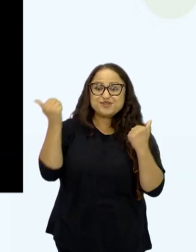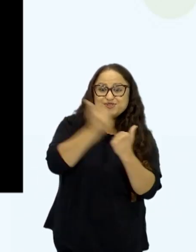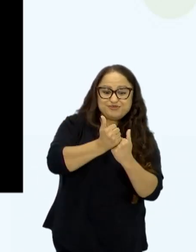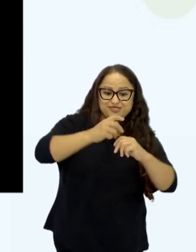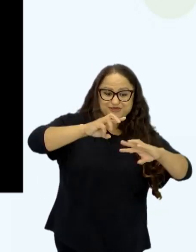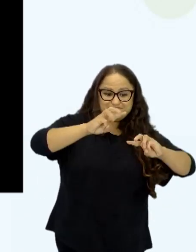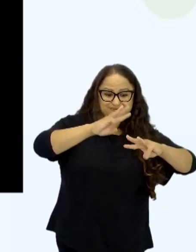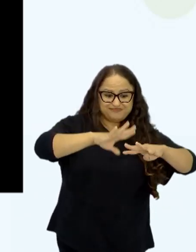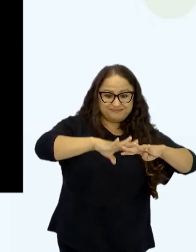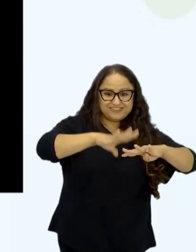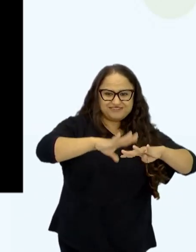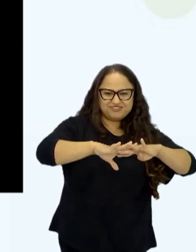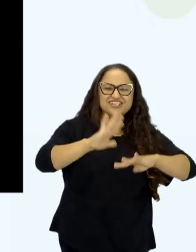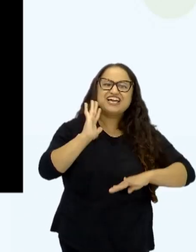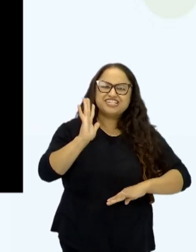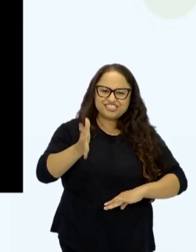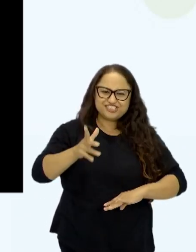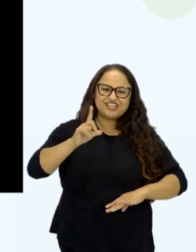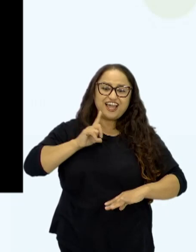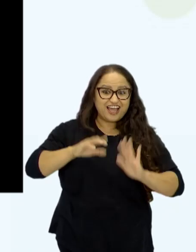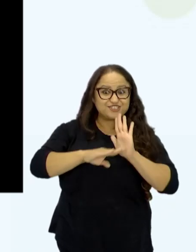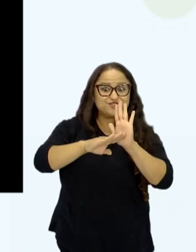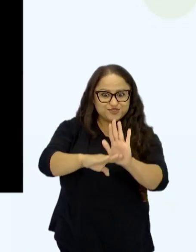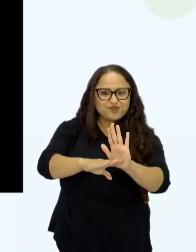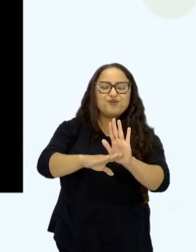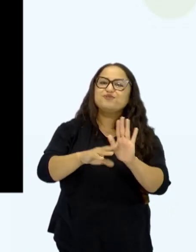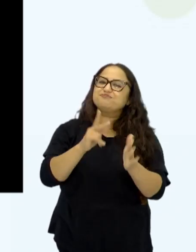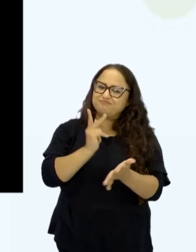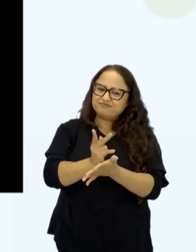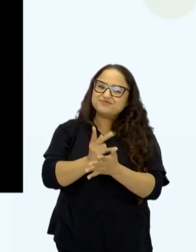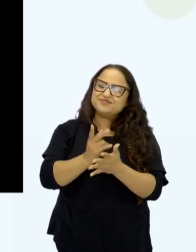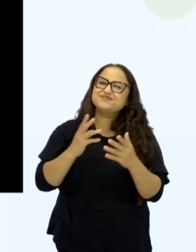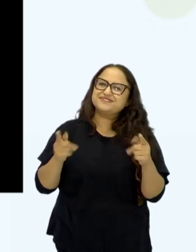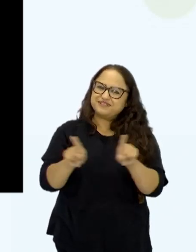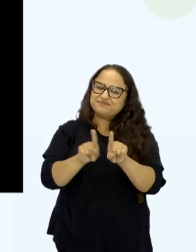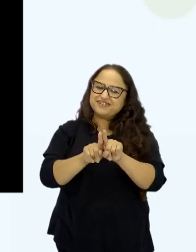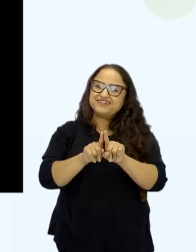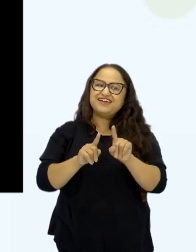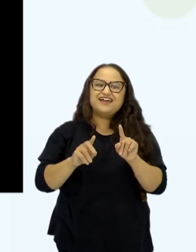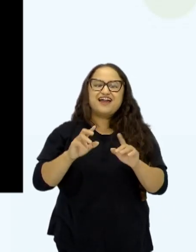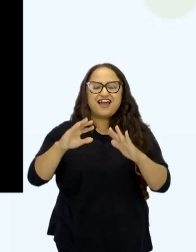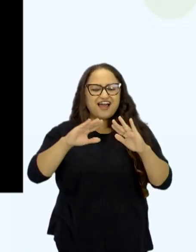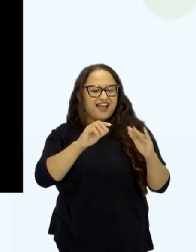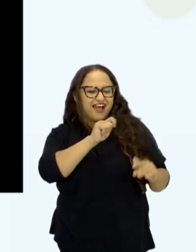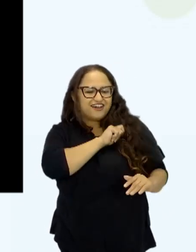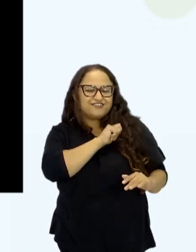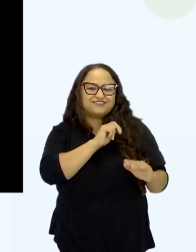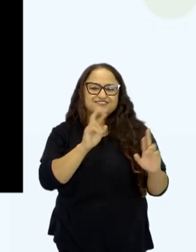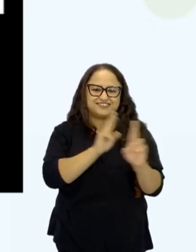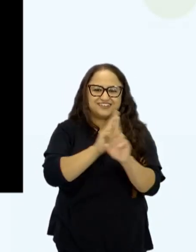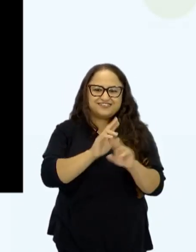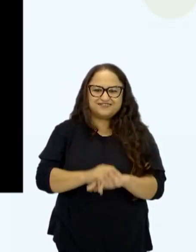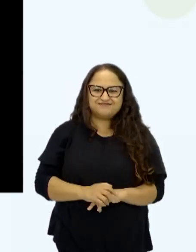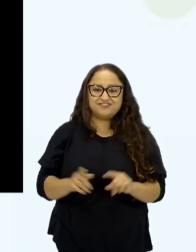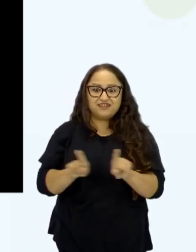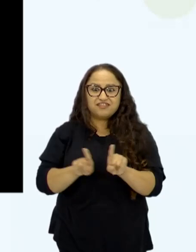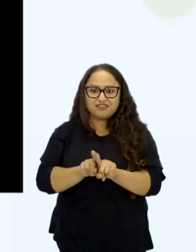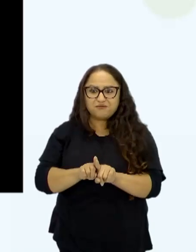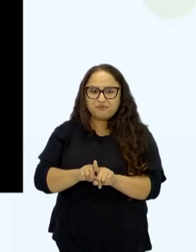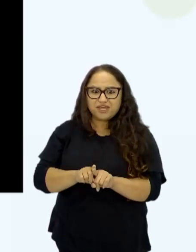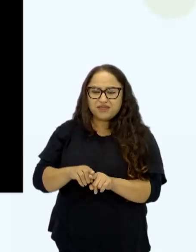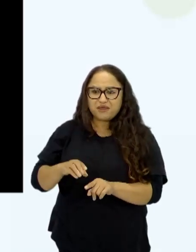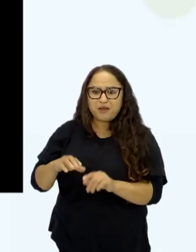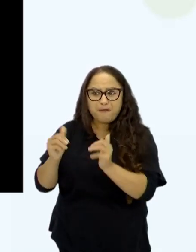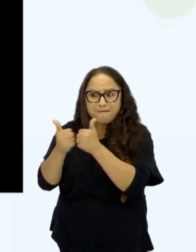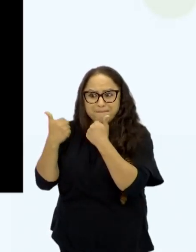alegrou bastante todos os alunos da rede. Temos também a triste notícia de que o lanche não será pão e sim bolacha